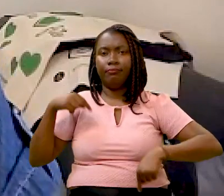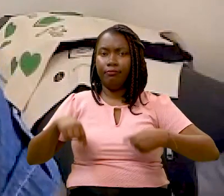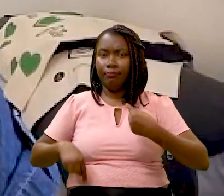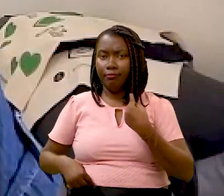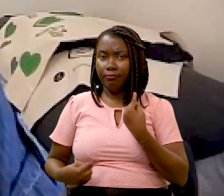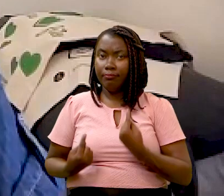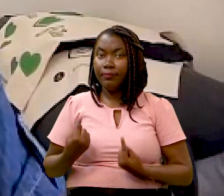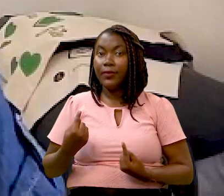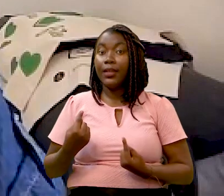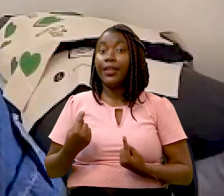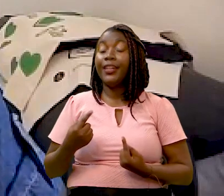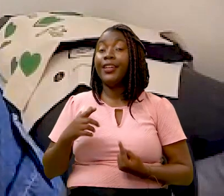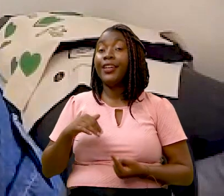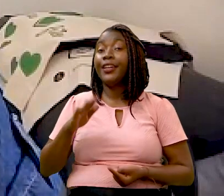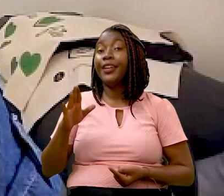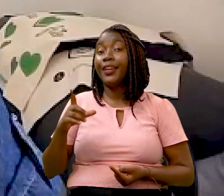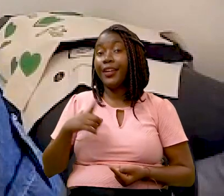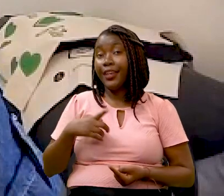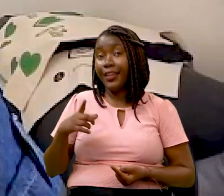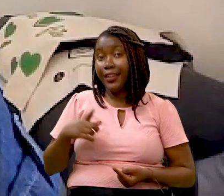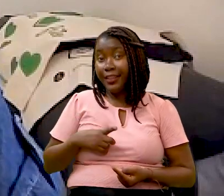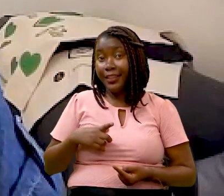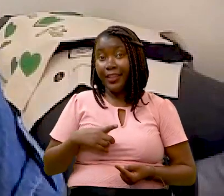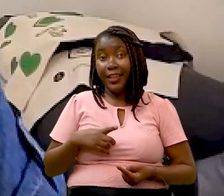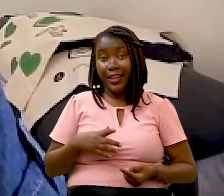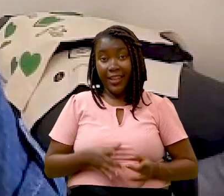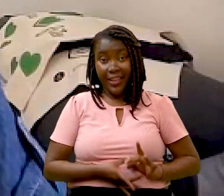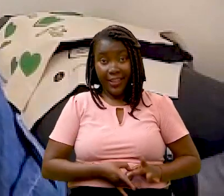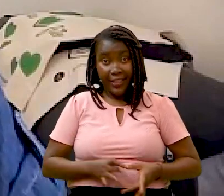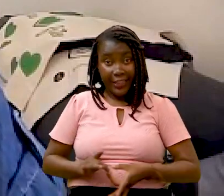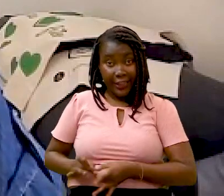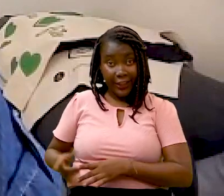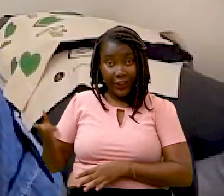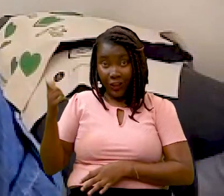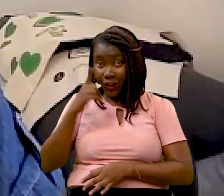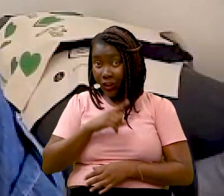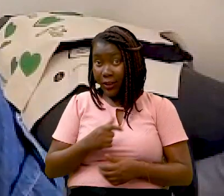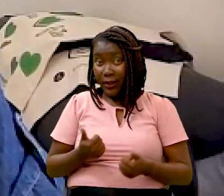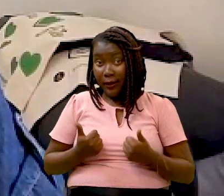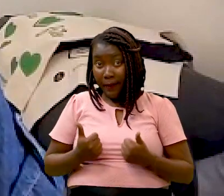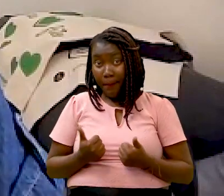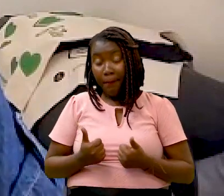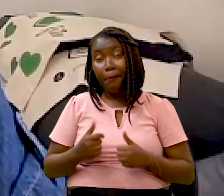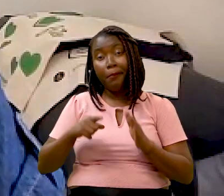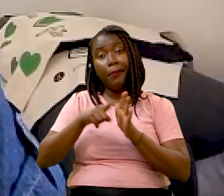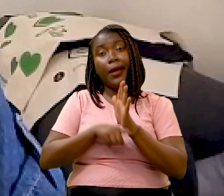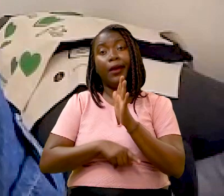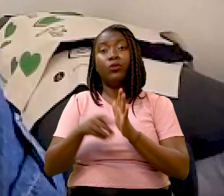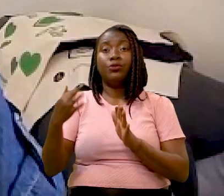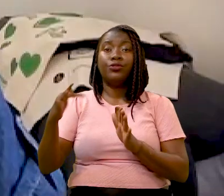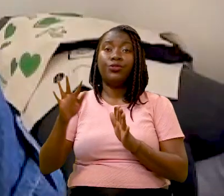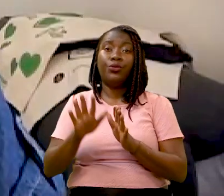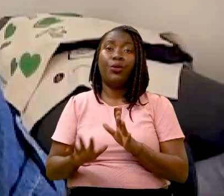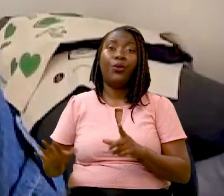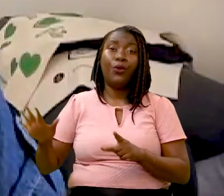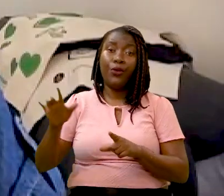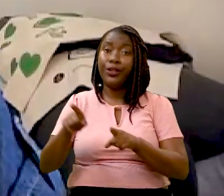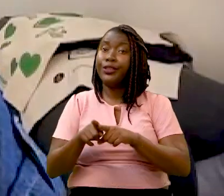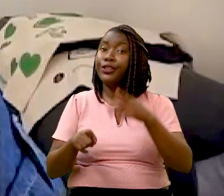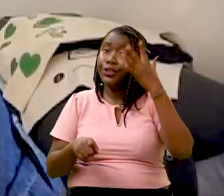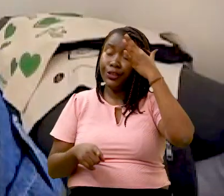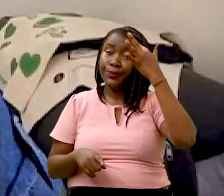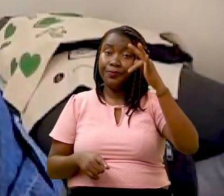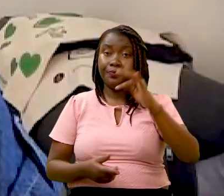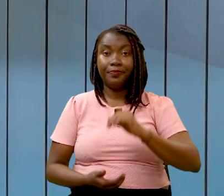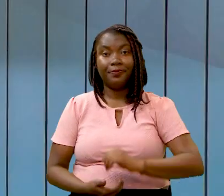intestinal, e quem tem um intestino que funciona muito bem, tem menos dores em geral, inclusive as dores de